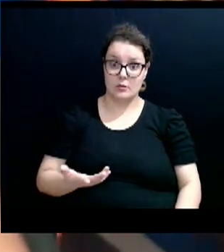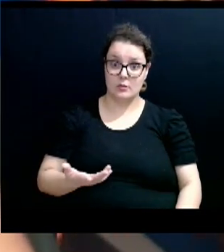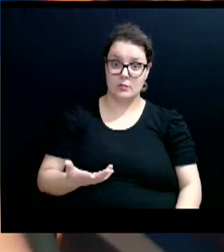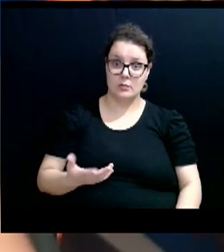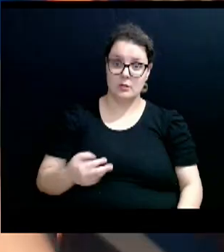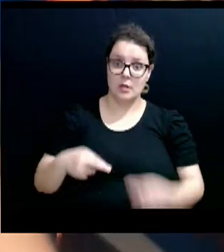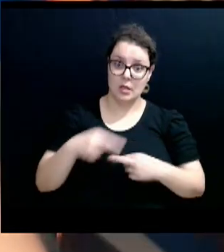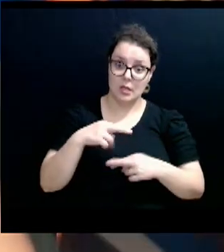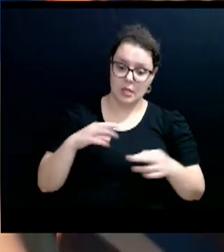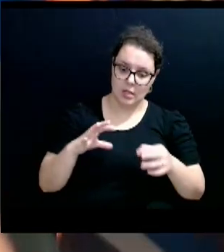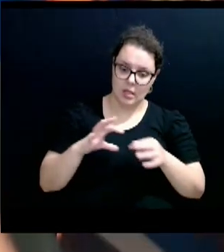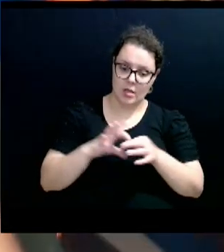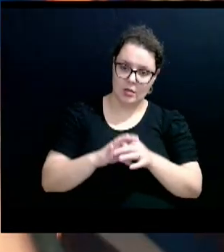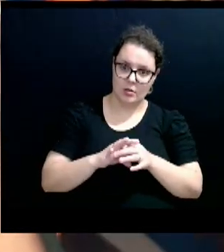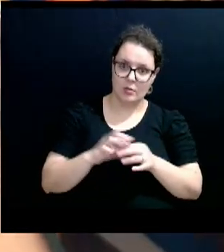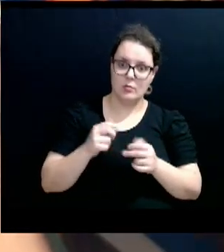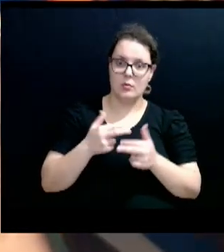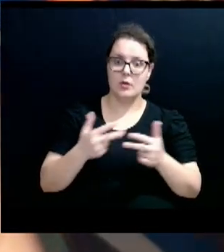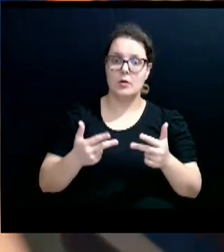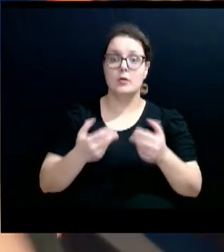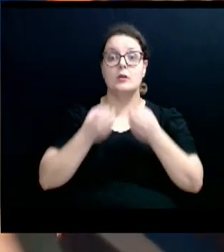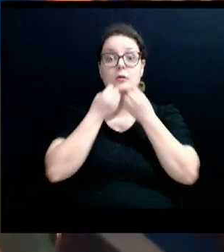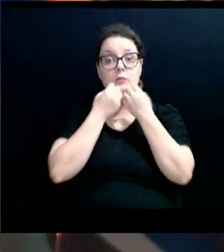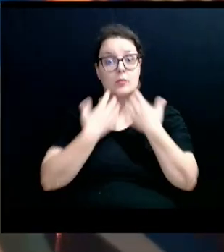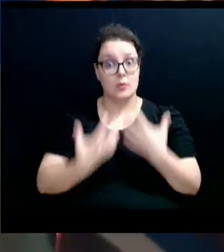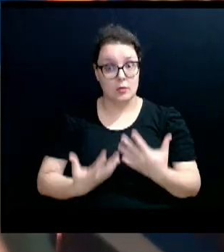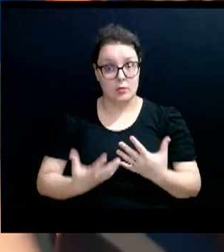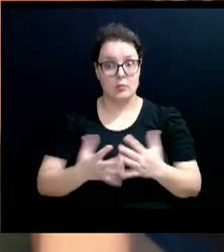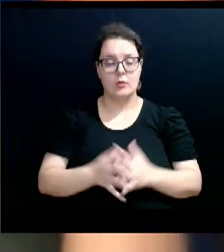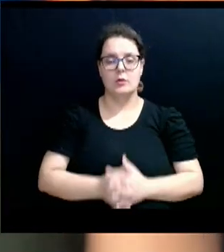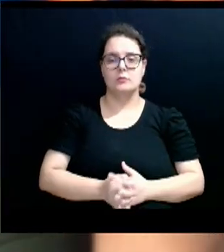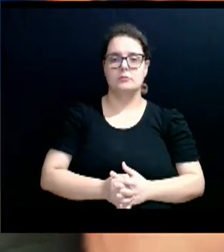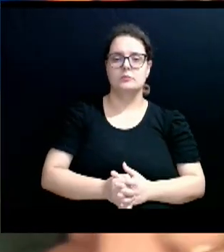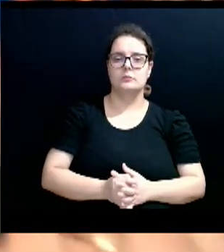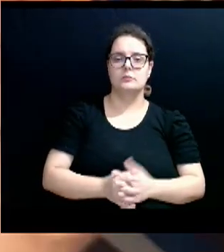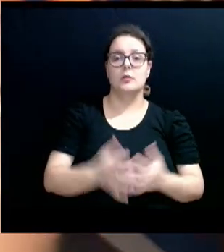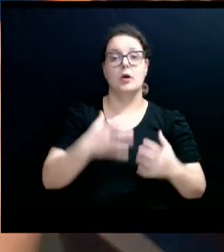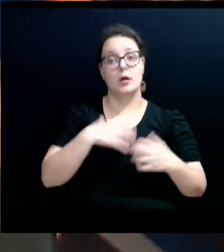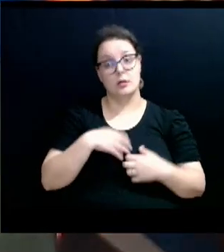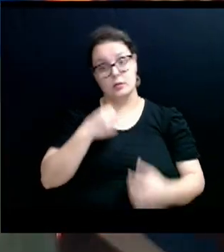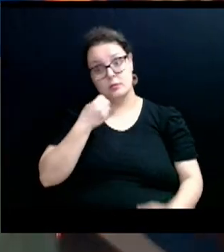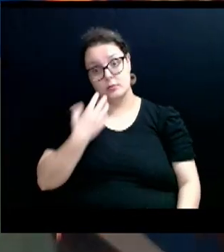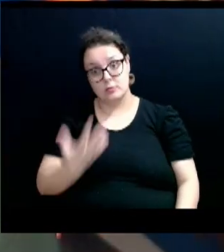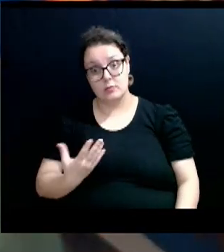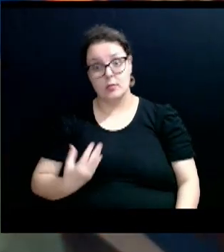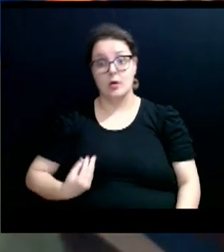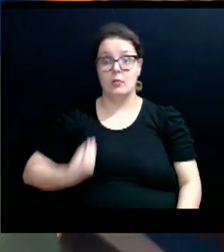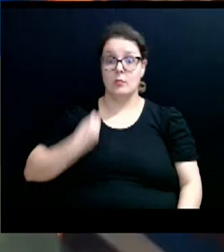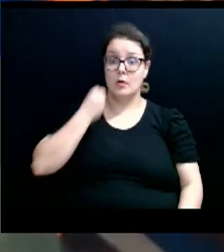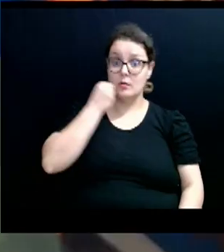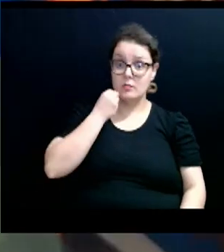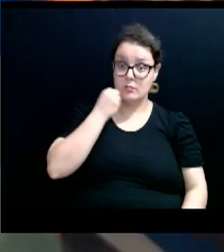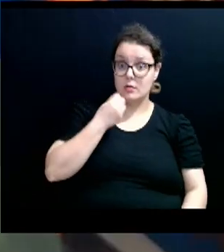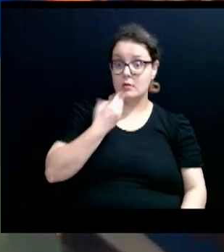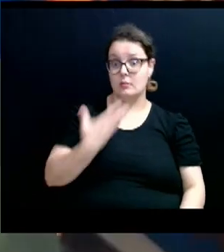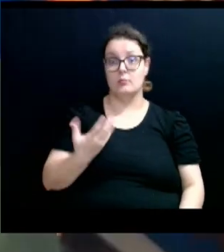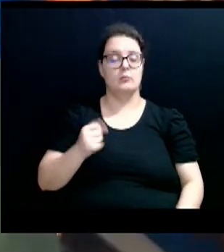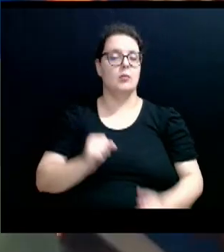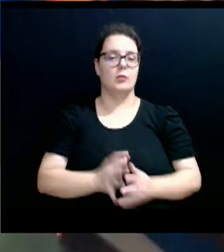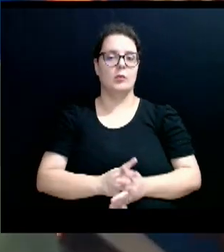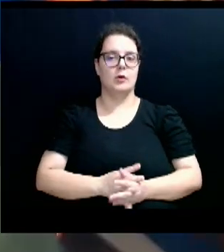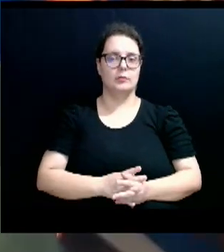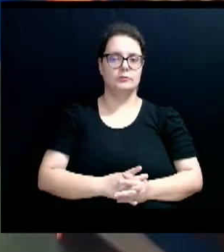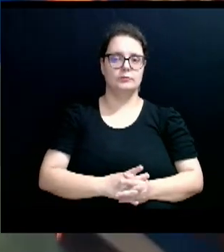associar coisas boas a sentimentos bons, uma vivência boa. Então, existem